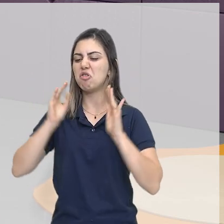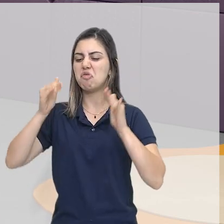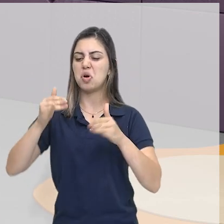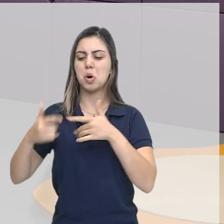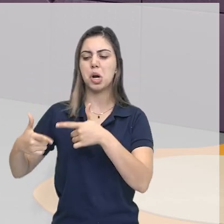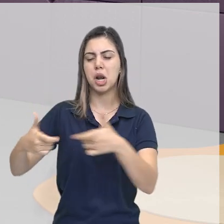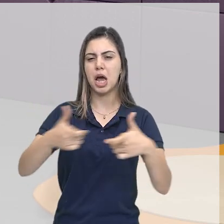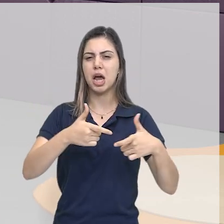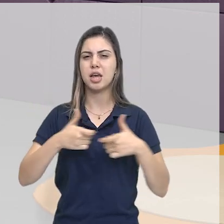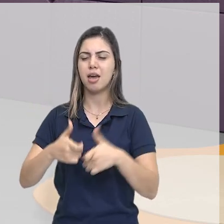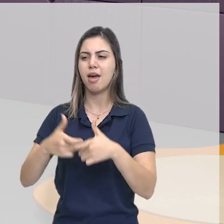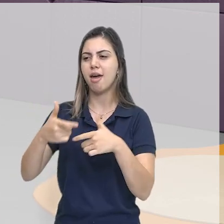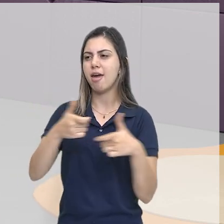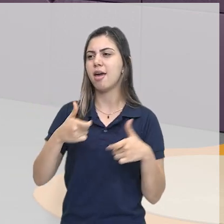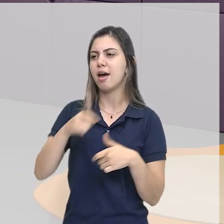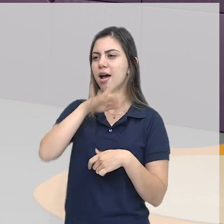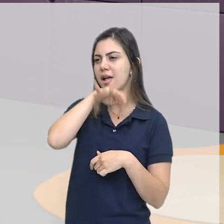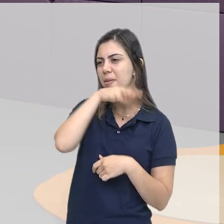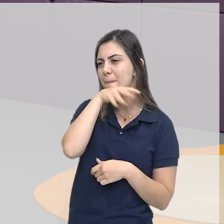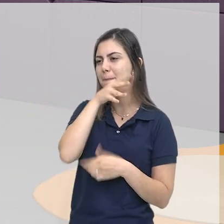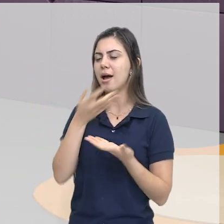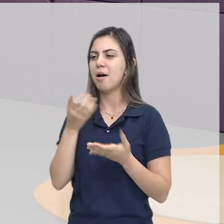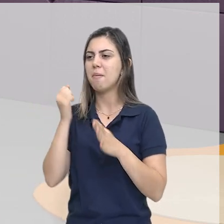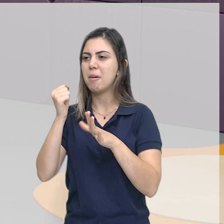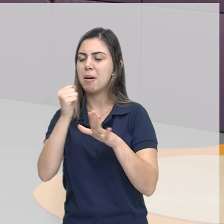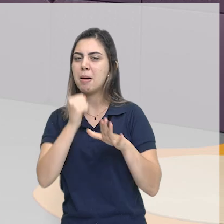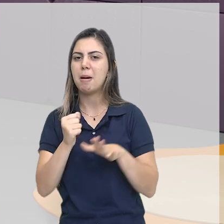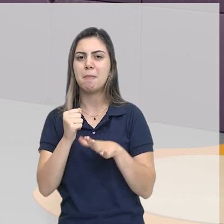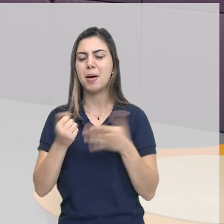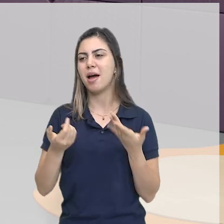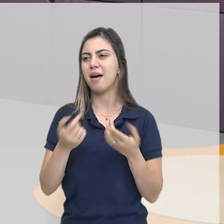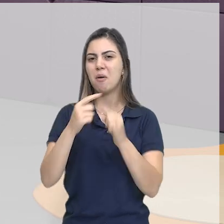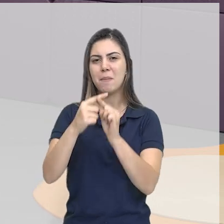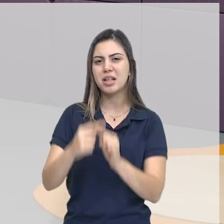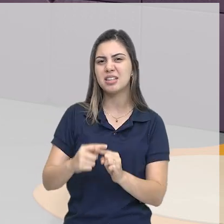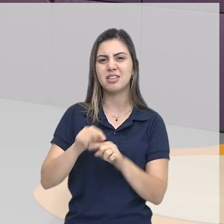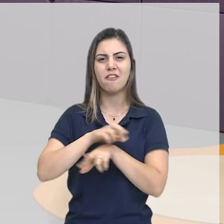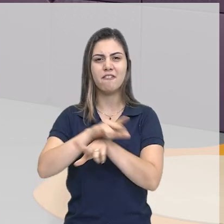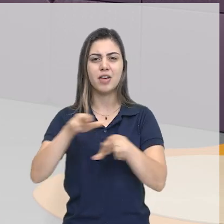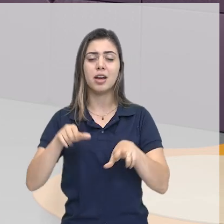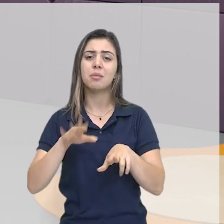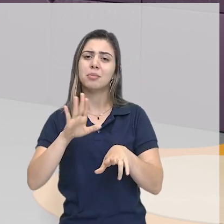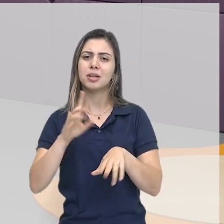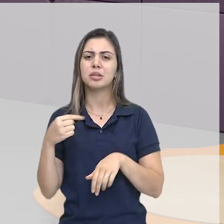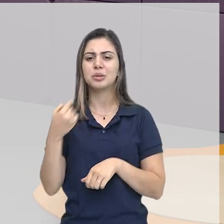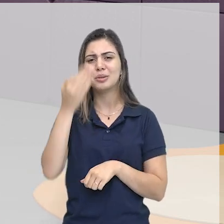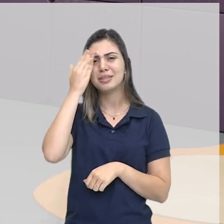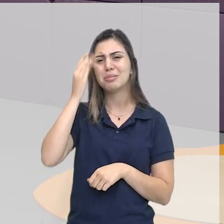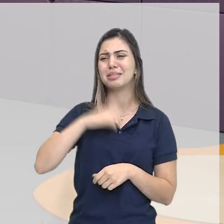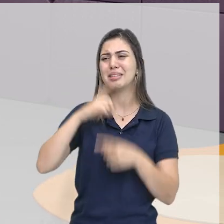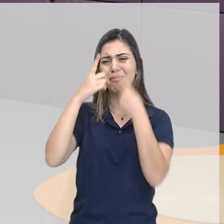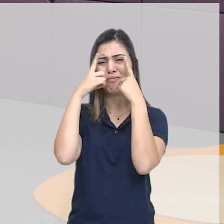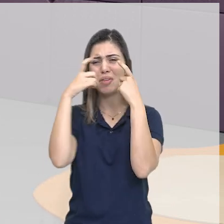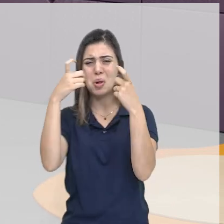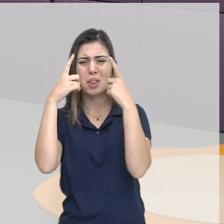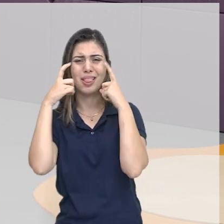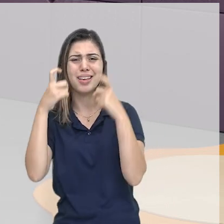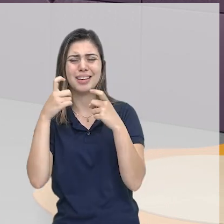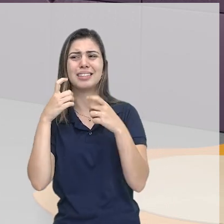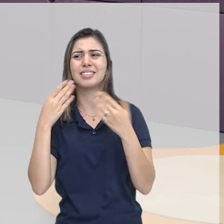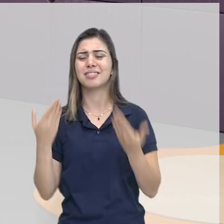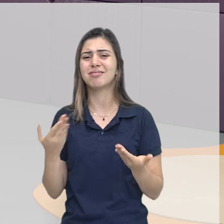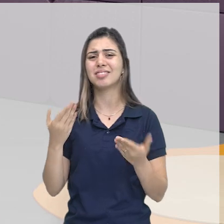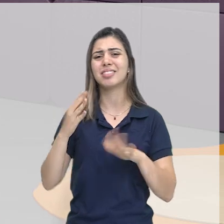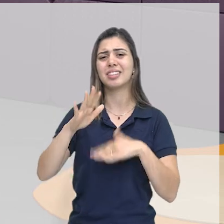às caçadas, os torneios, né? Embora essas competições elas fossem violentas, resultando muitas